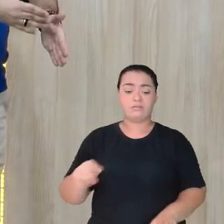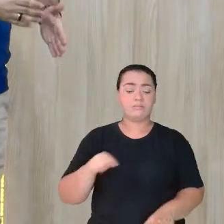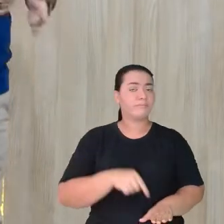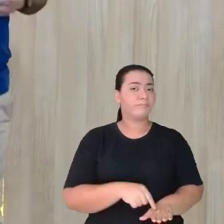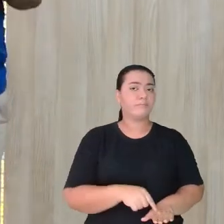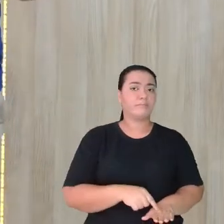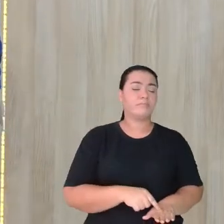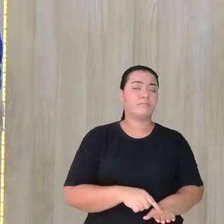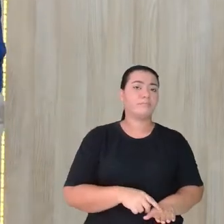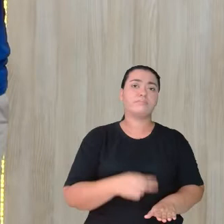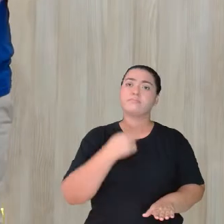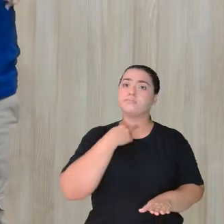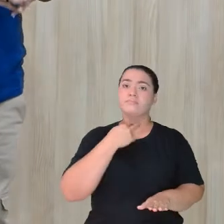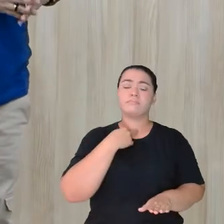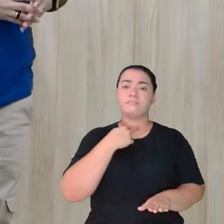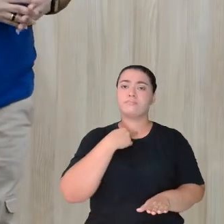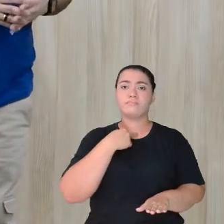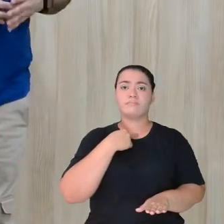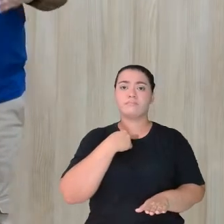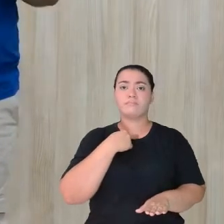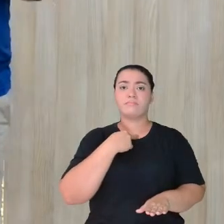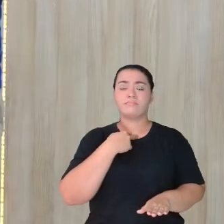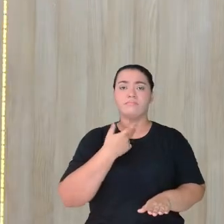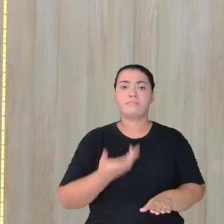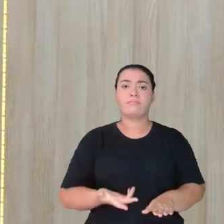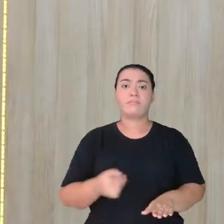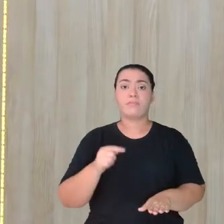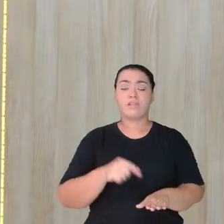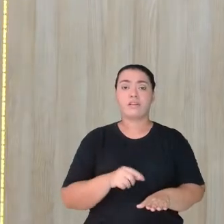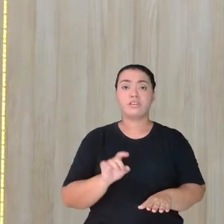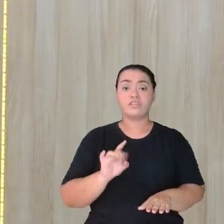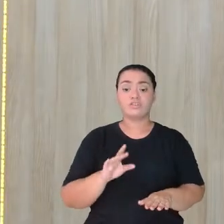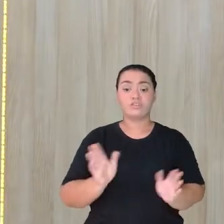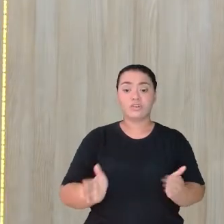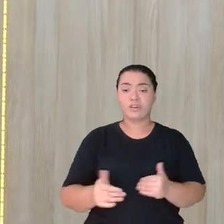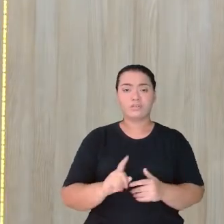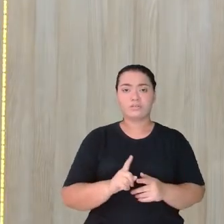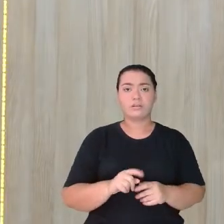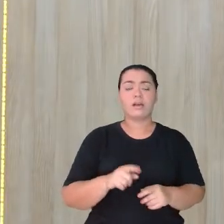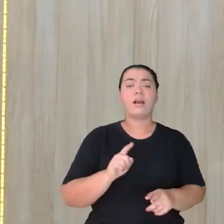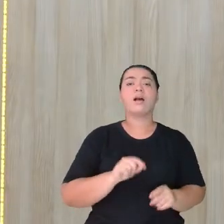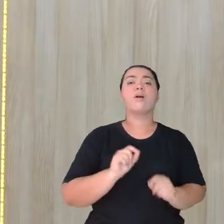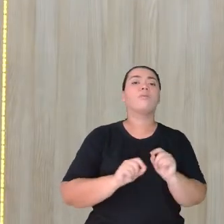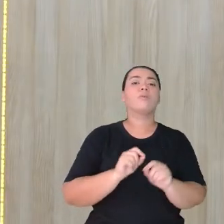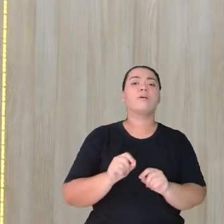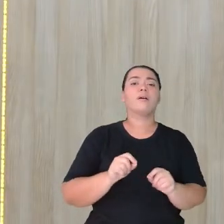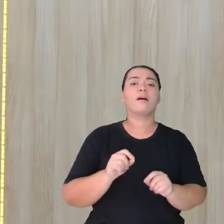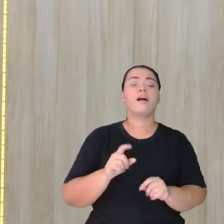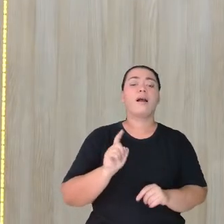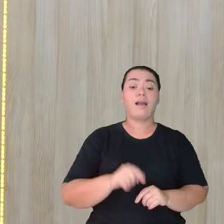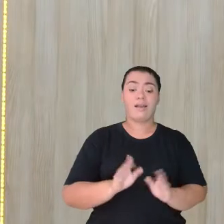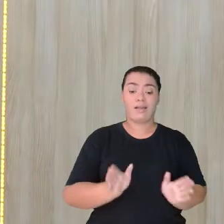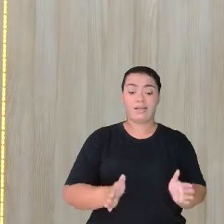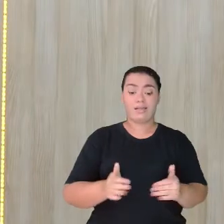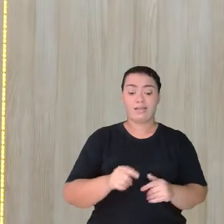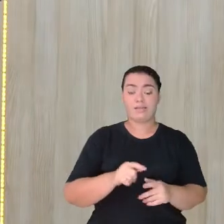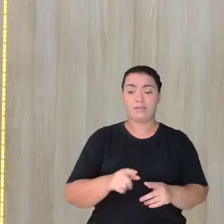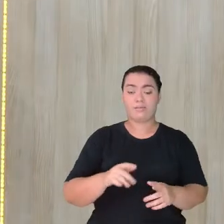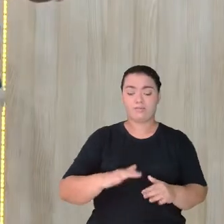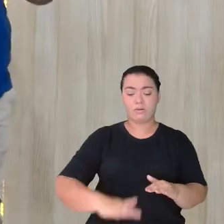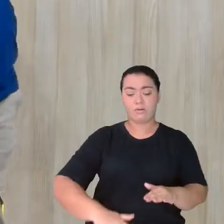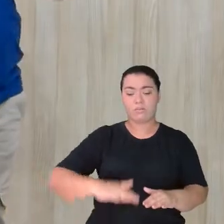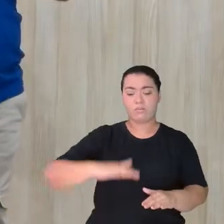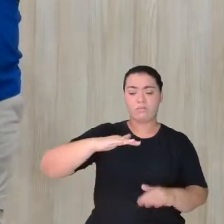menorzinho, ele não consegue assistir apenas com o caixote, você repassa o caixote, né, daquele maior